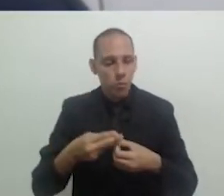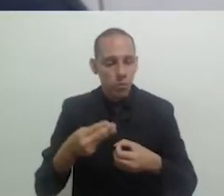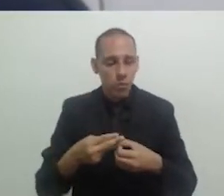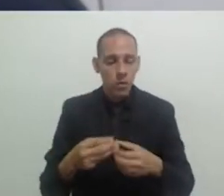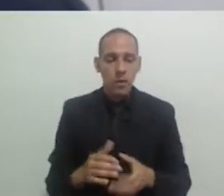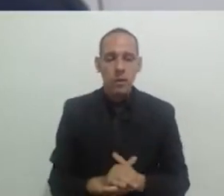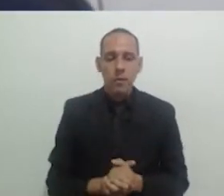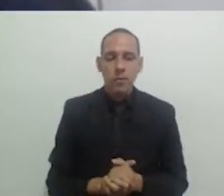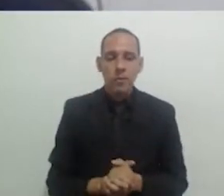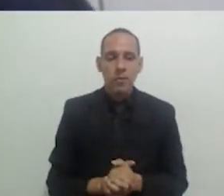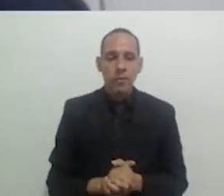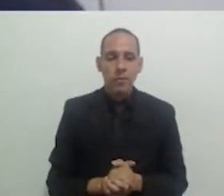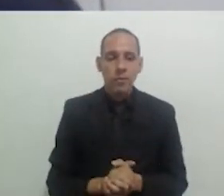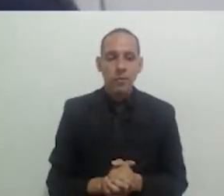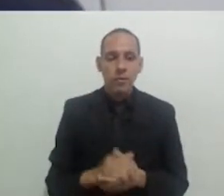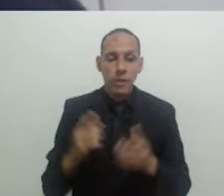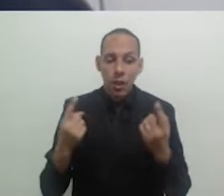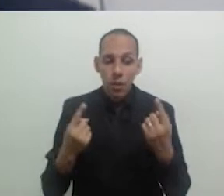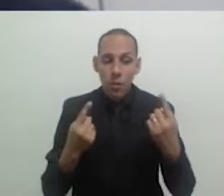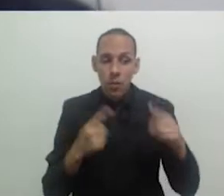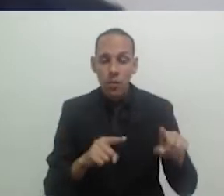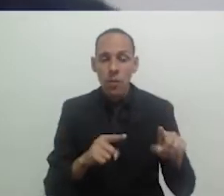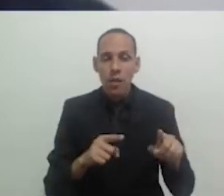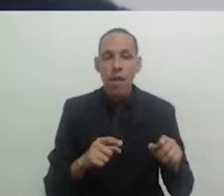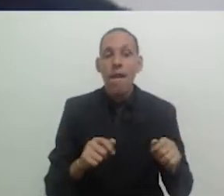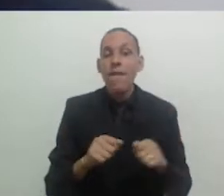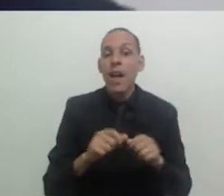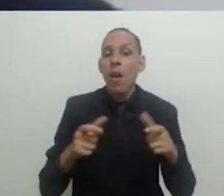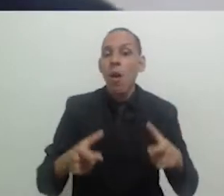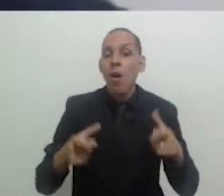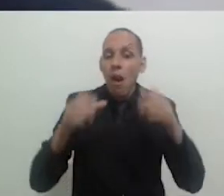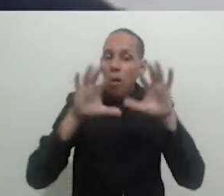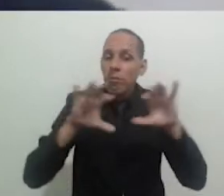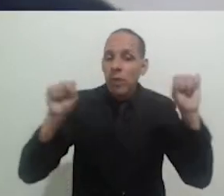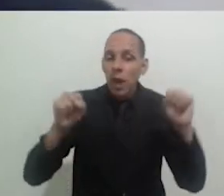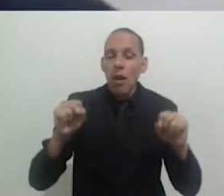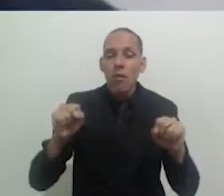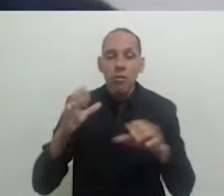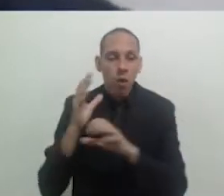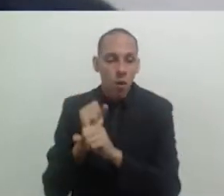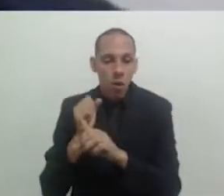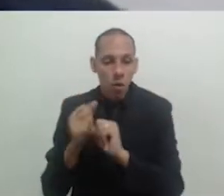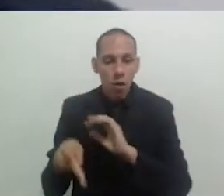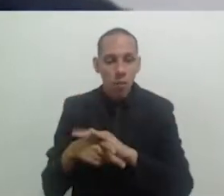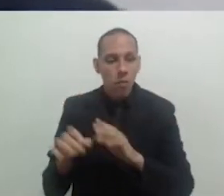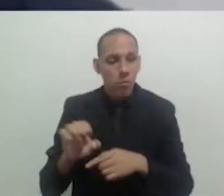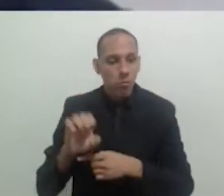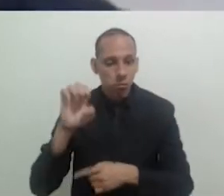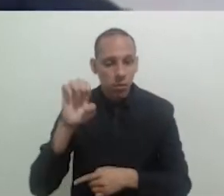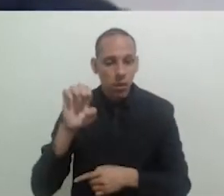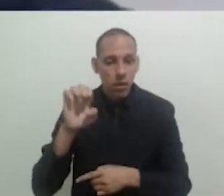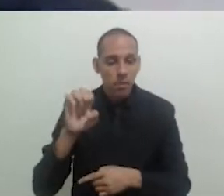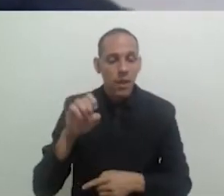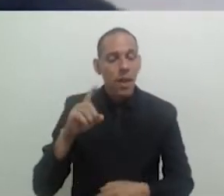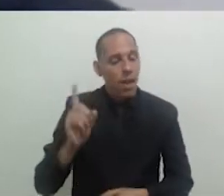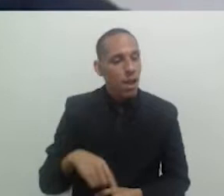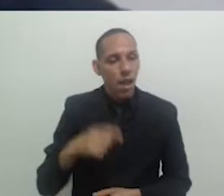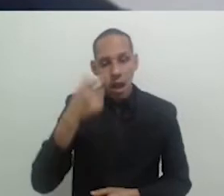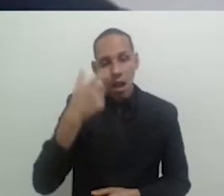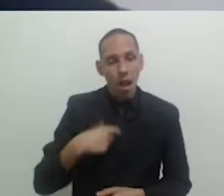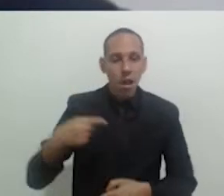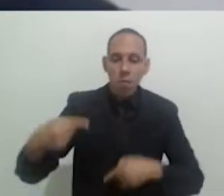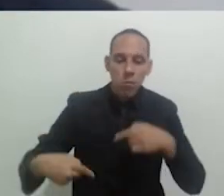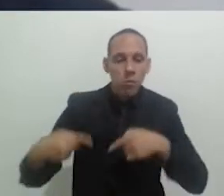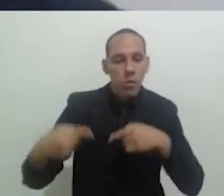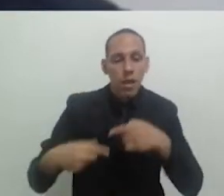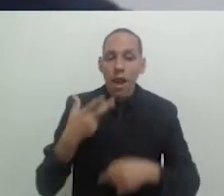A denúncia foi feita no Tribunal de Contas do Estado, por caráter meramente político, e dizia ela que